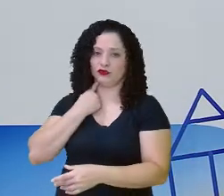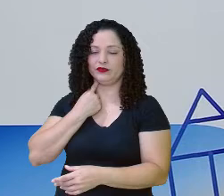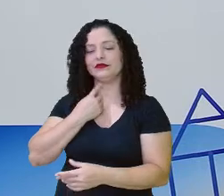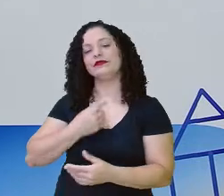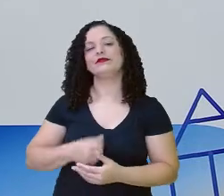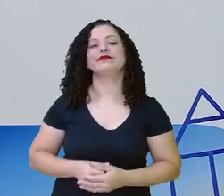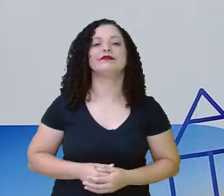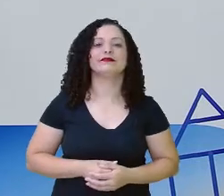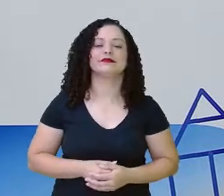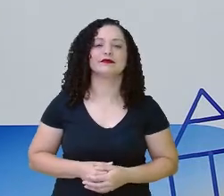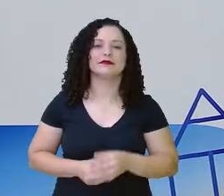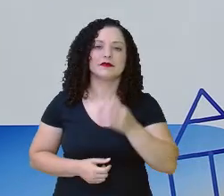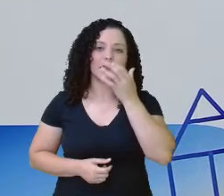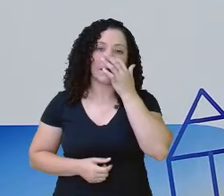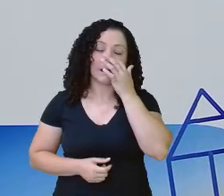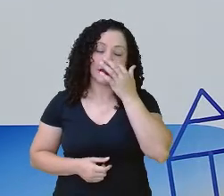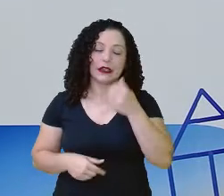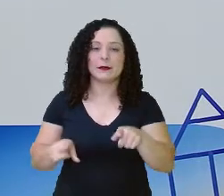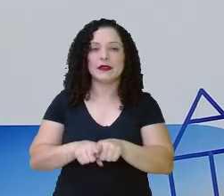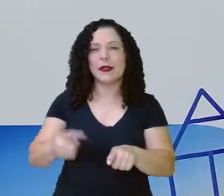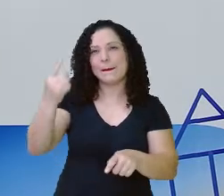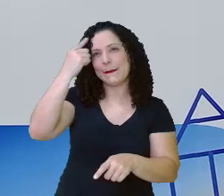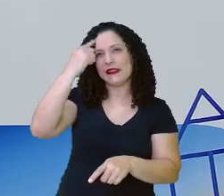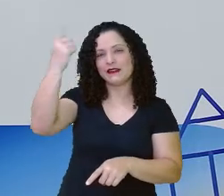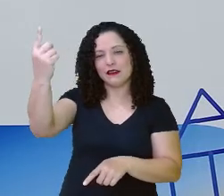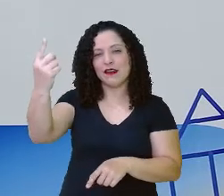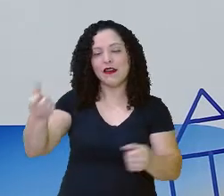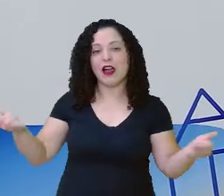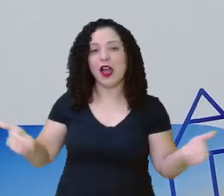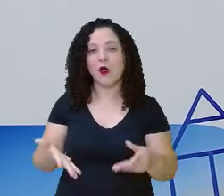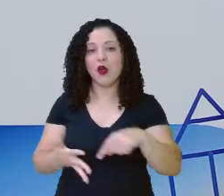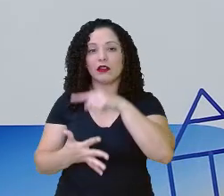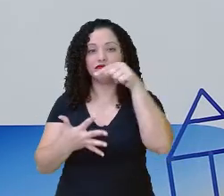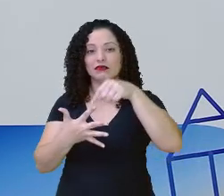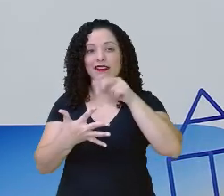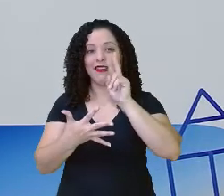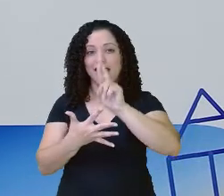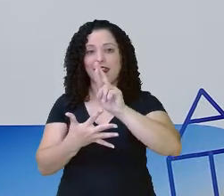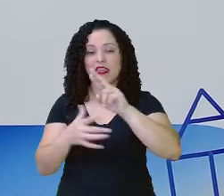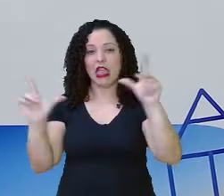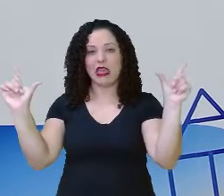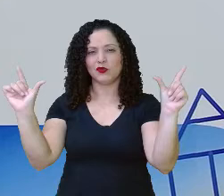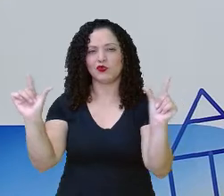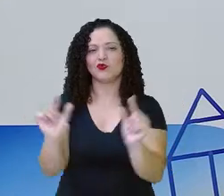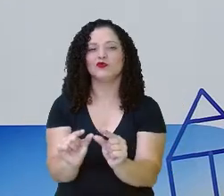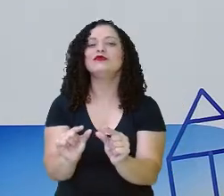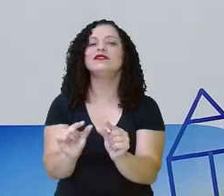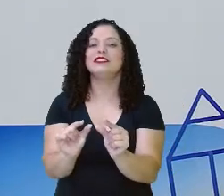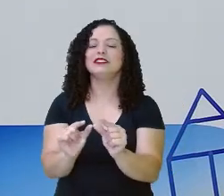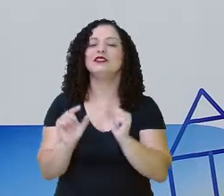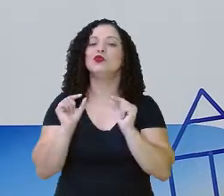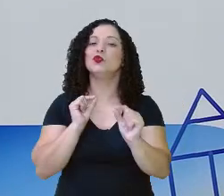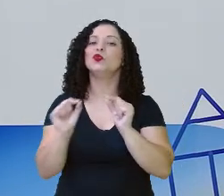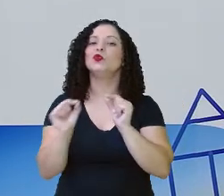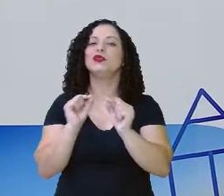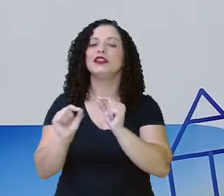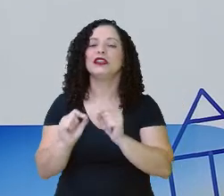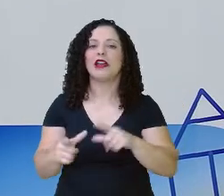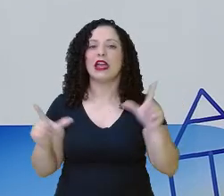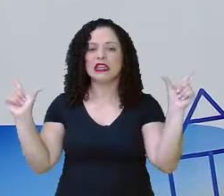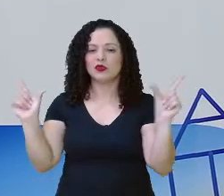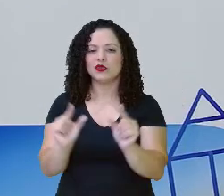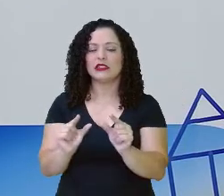Além do repensar, a gente vai reduzir também, ou seja, reduzir